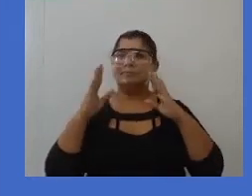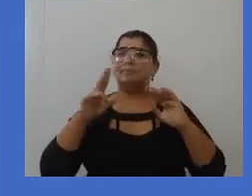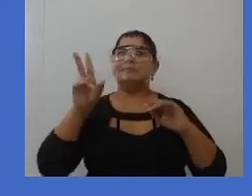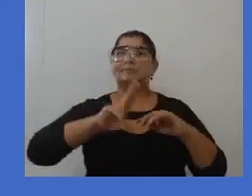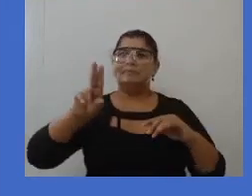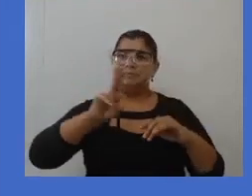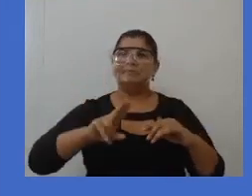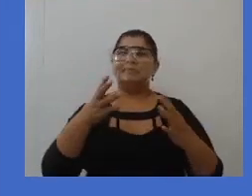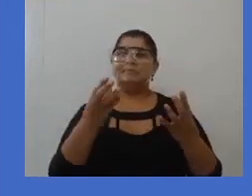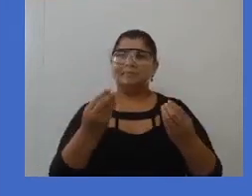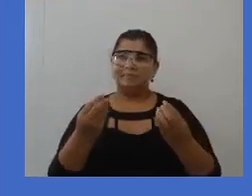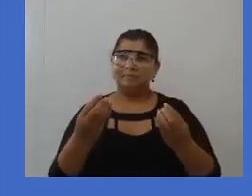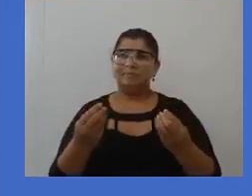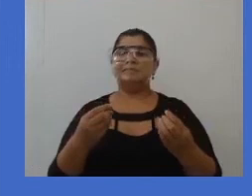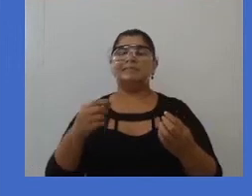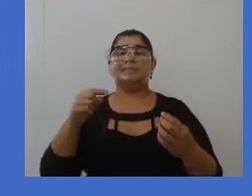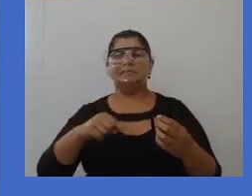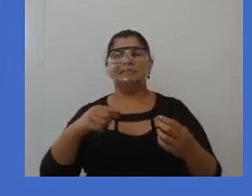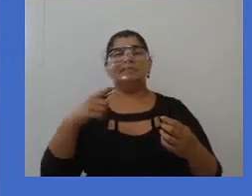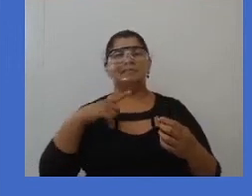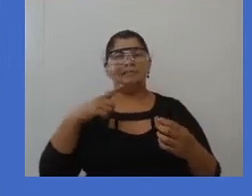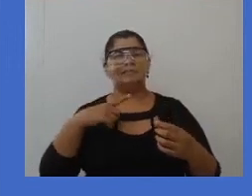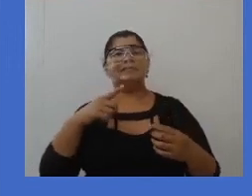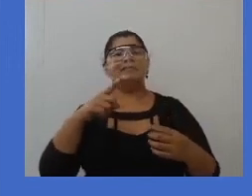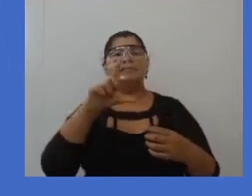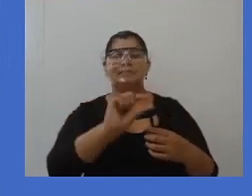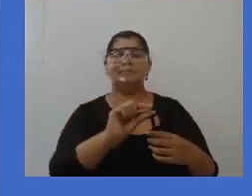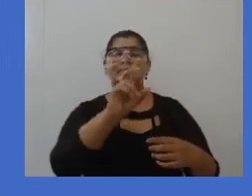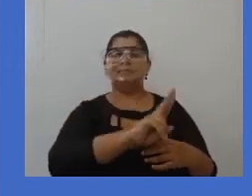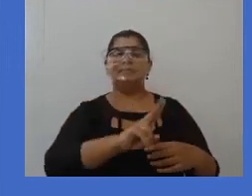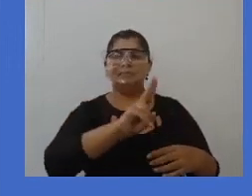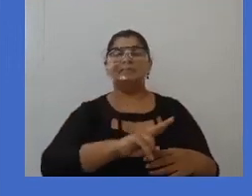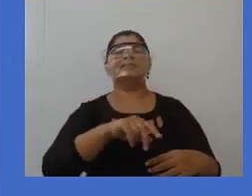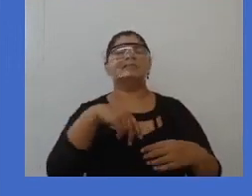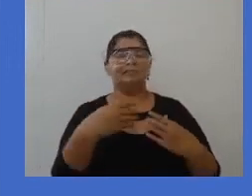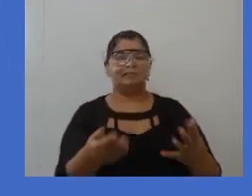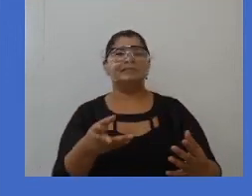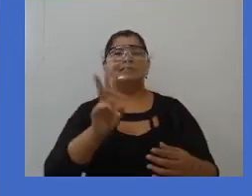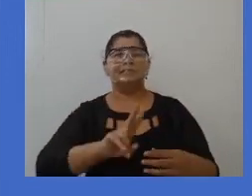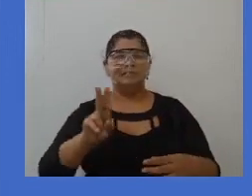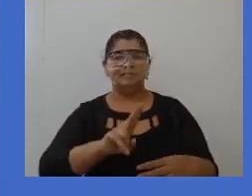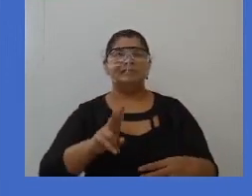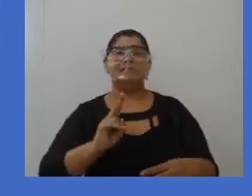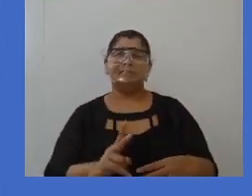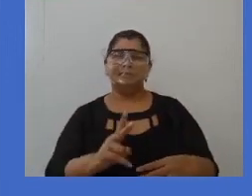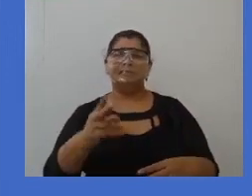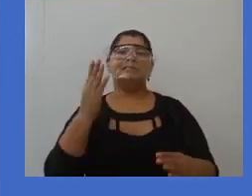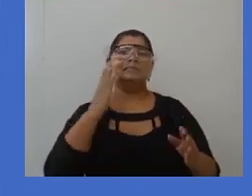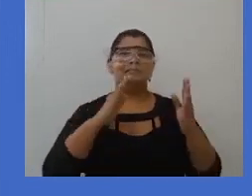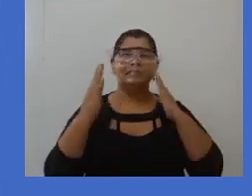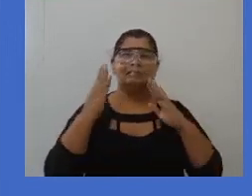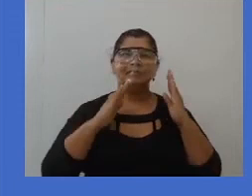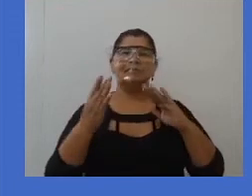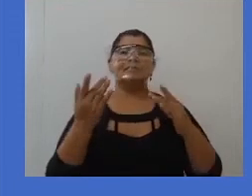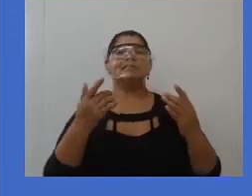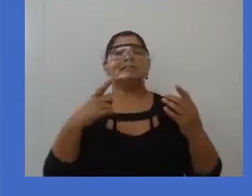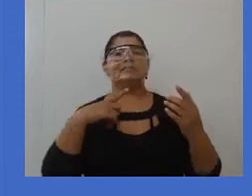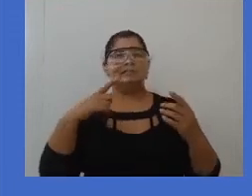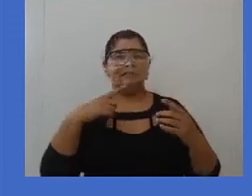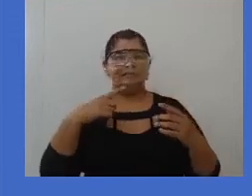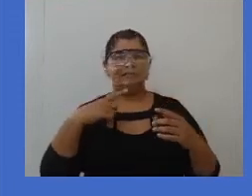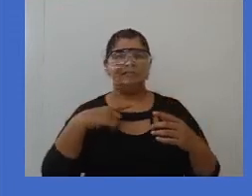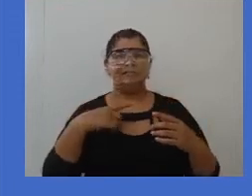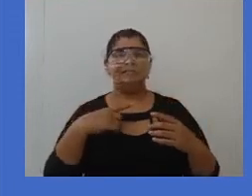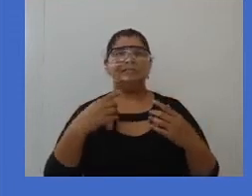utilizado. Eu sei que hoje em dia está menos utilizado, mas ainda continua ativo. Ainda tem muitas contas abertas e tudo